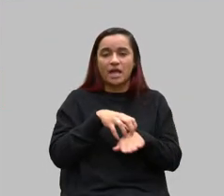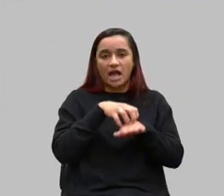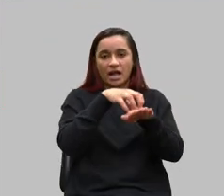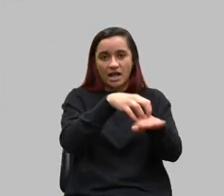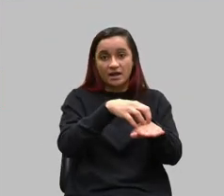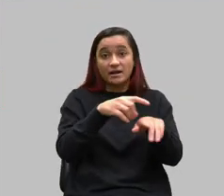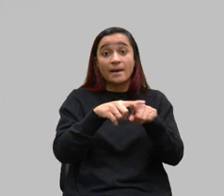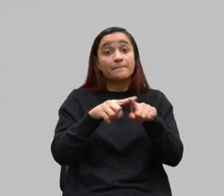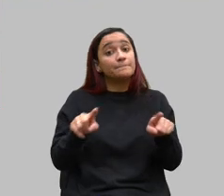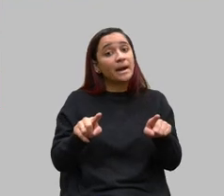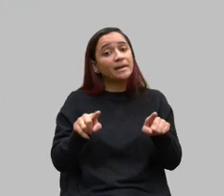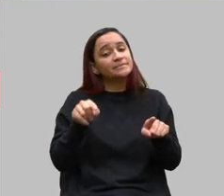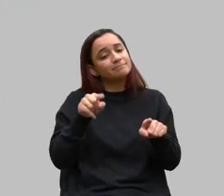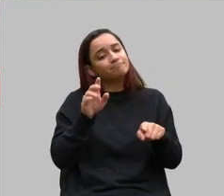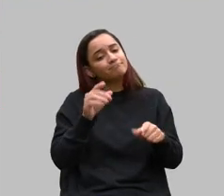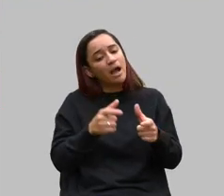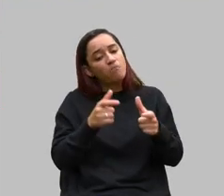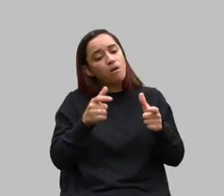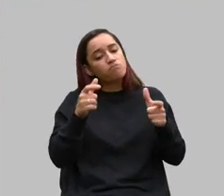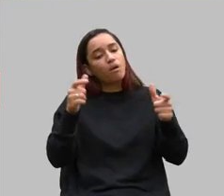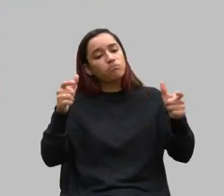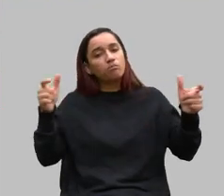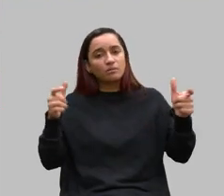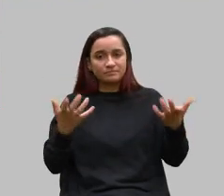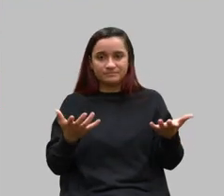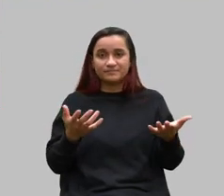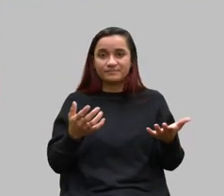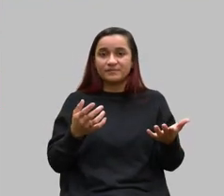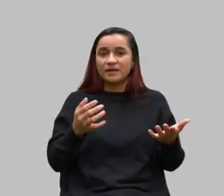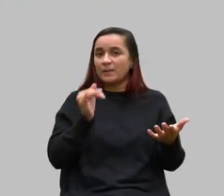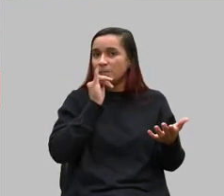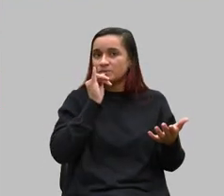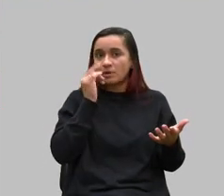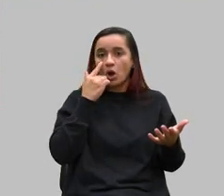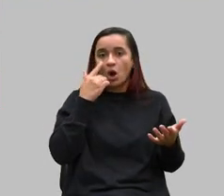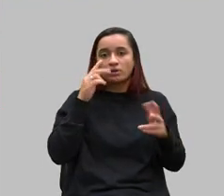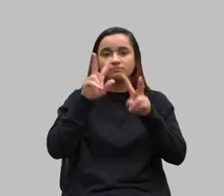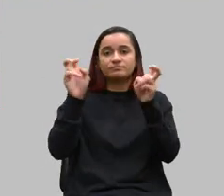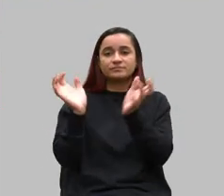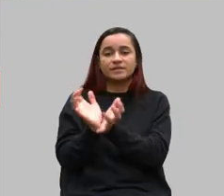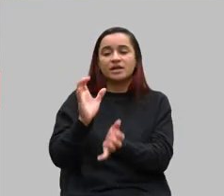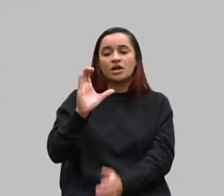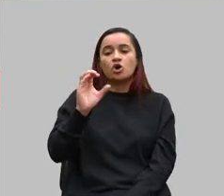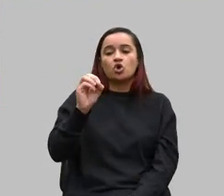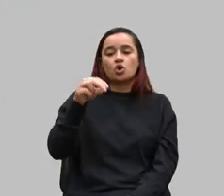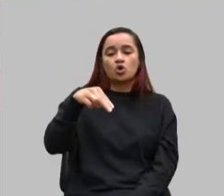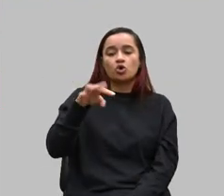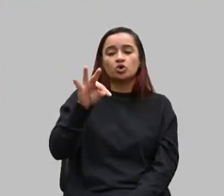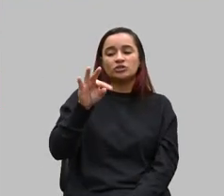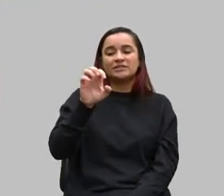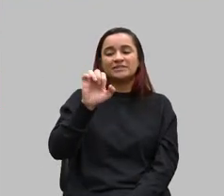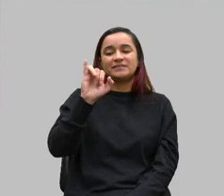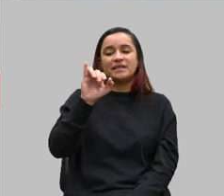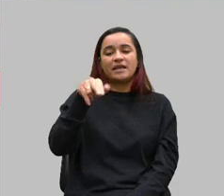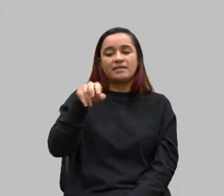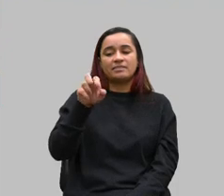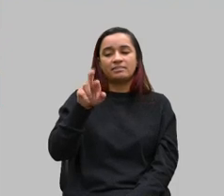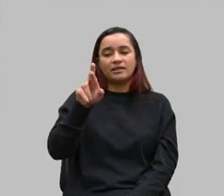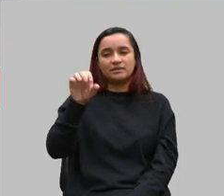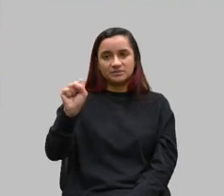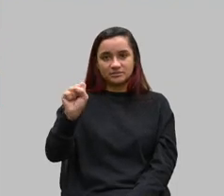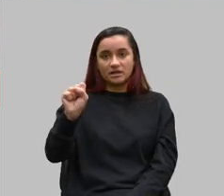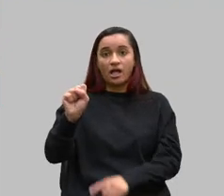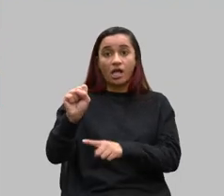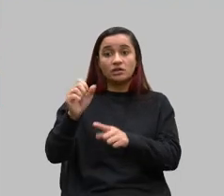crescido substancialmente somente profor ter ideia na parte de contêineres o aumento anual tem sido da ordem de 23% que mostra